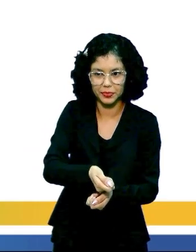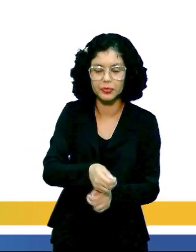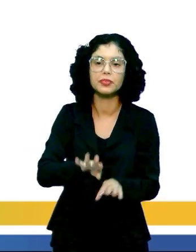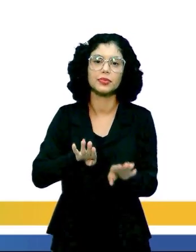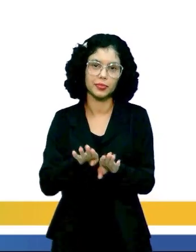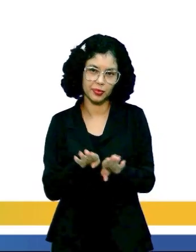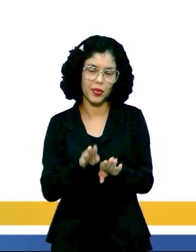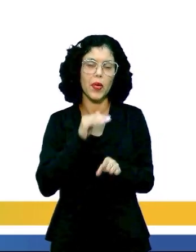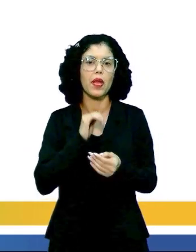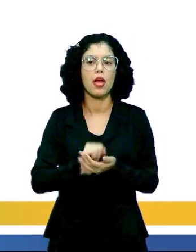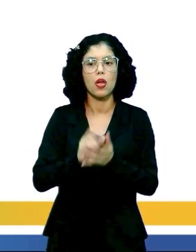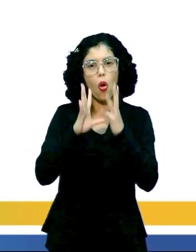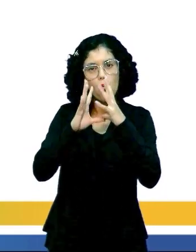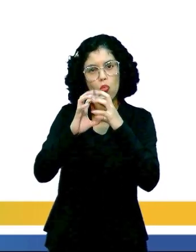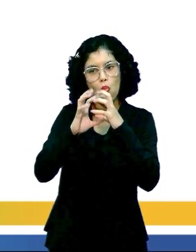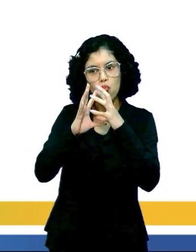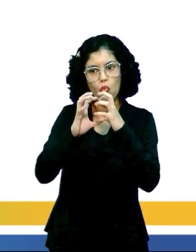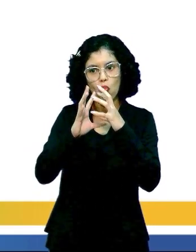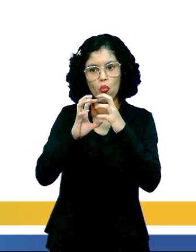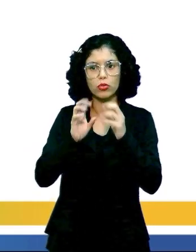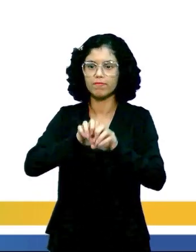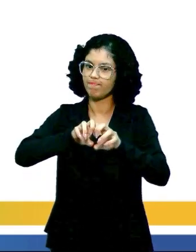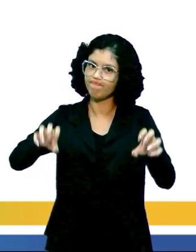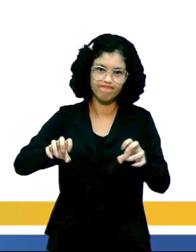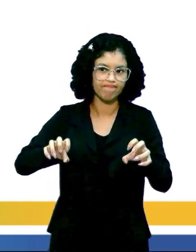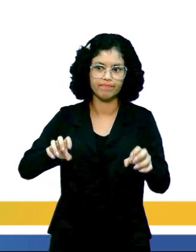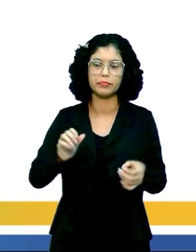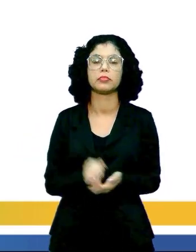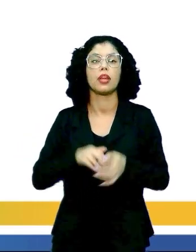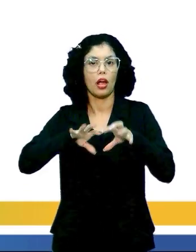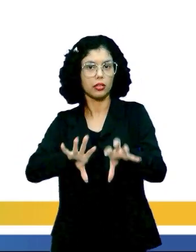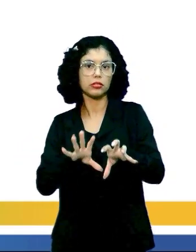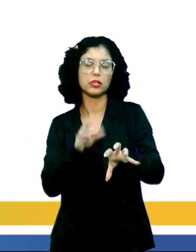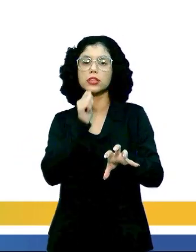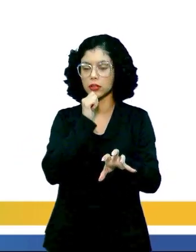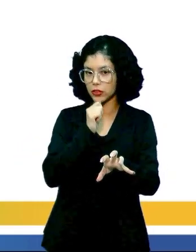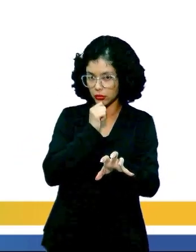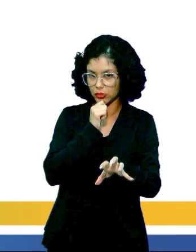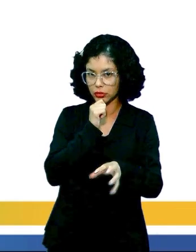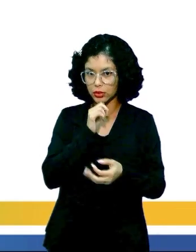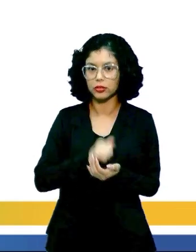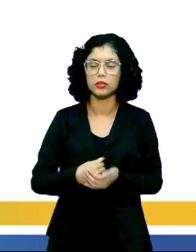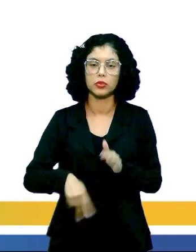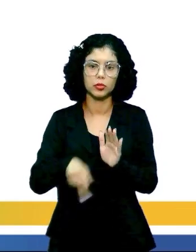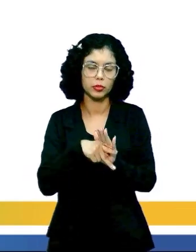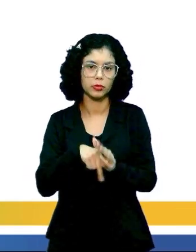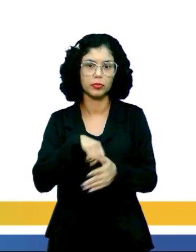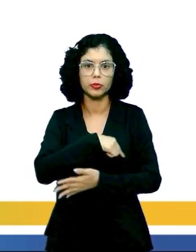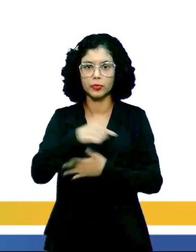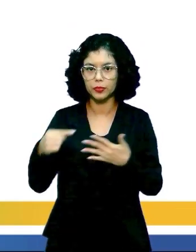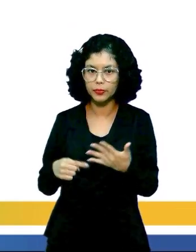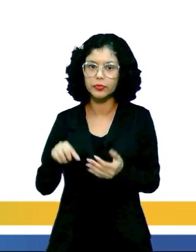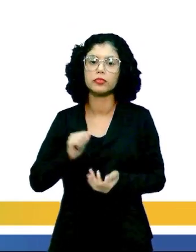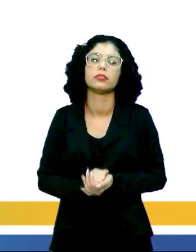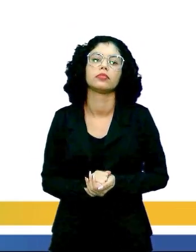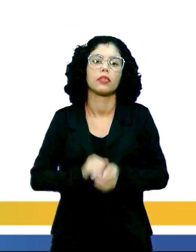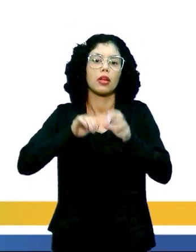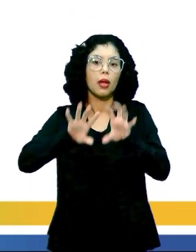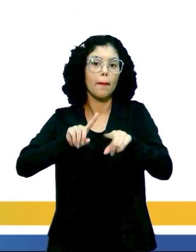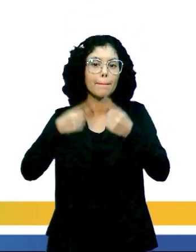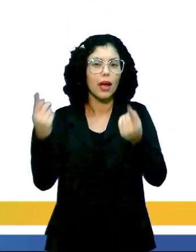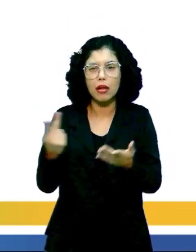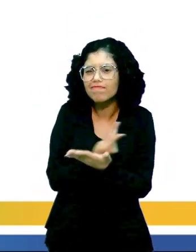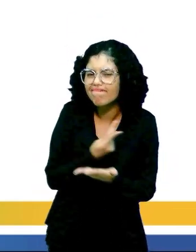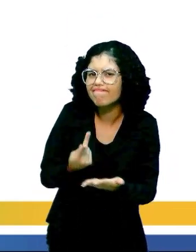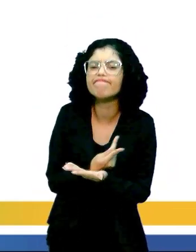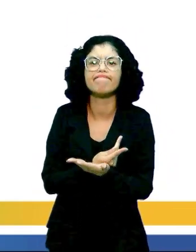justamente por ser uma esfera maciça, indestrutível. Assim, Dalton definiu o seu modelo. Porém, existem alguns erros